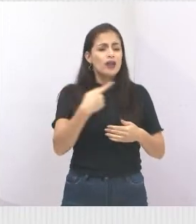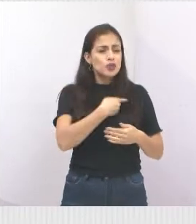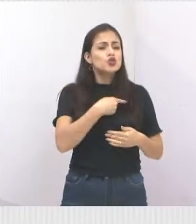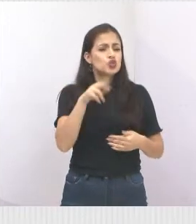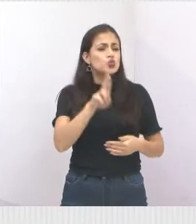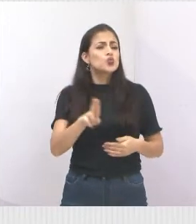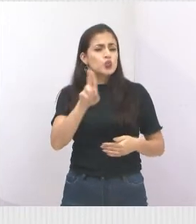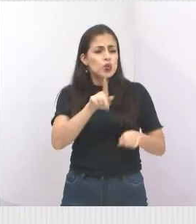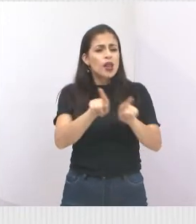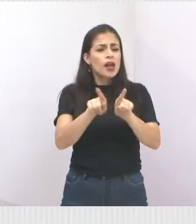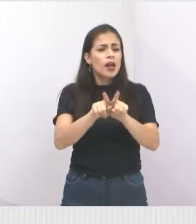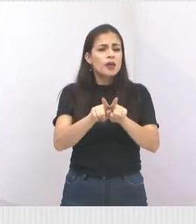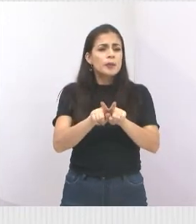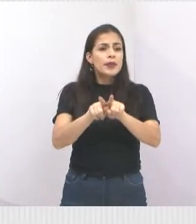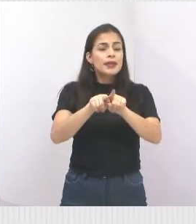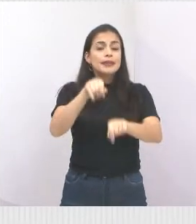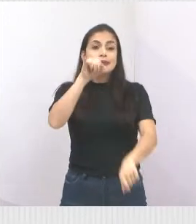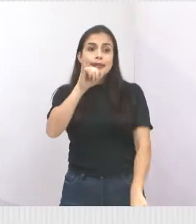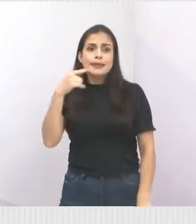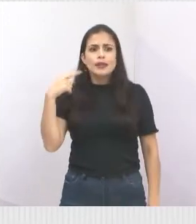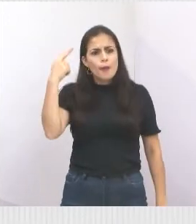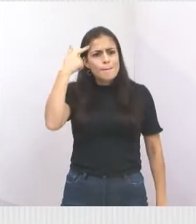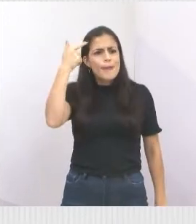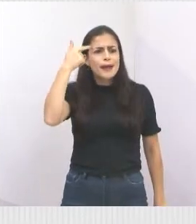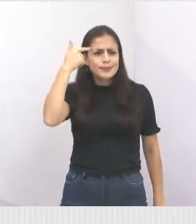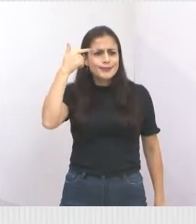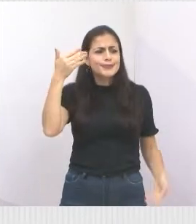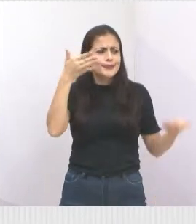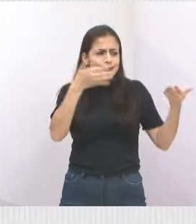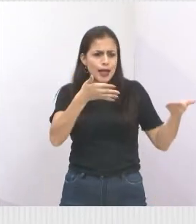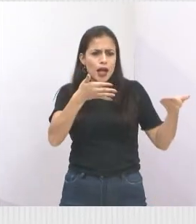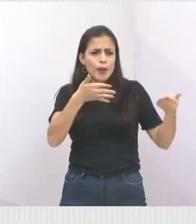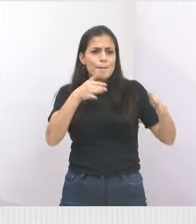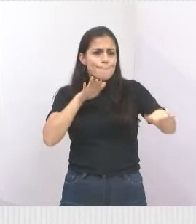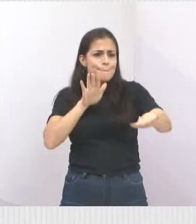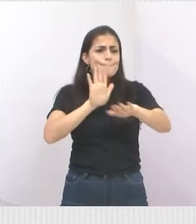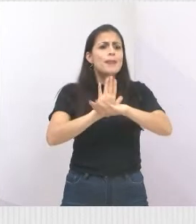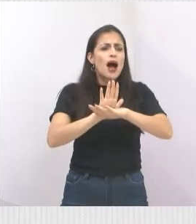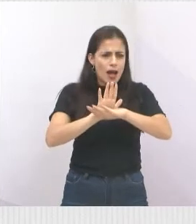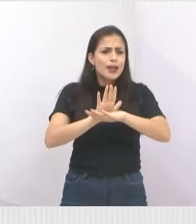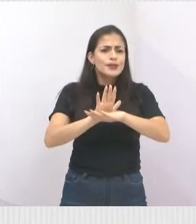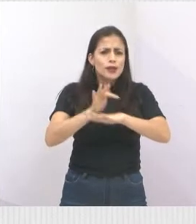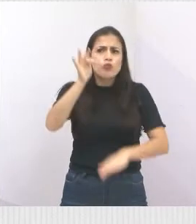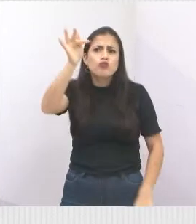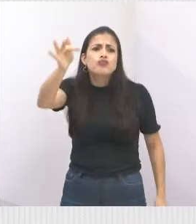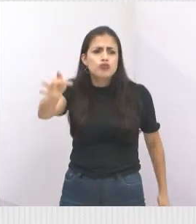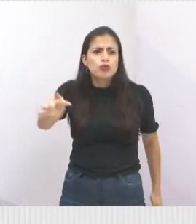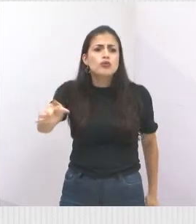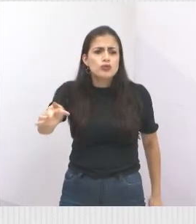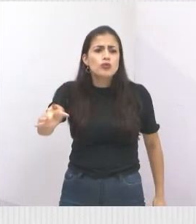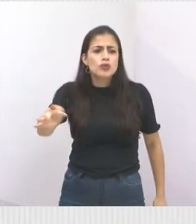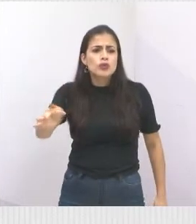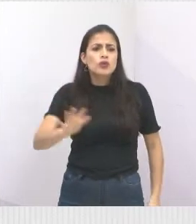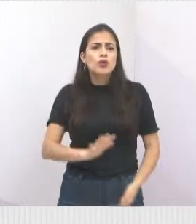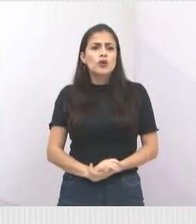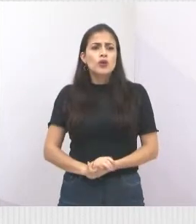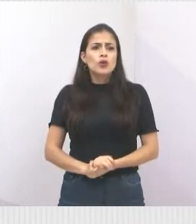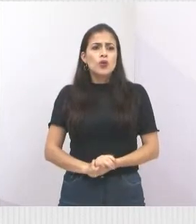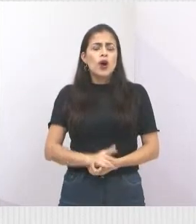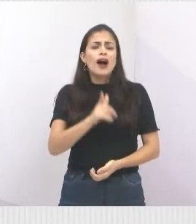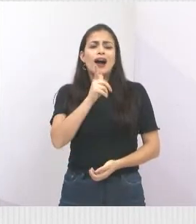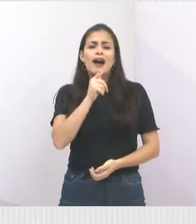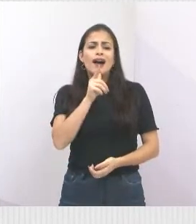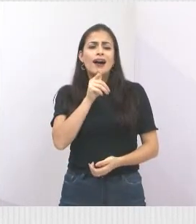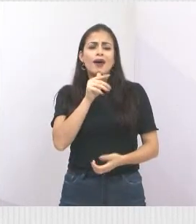gestor não cuidar disso nesse momento a gente pode impactar as futuras gerações água é muito